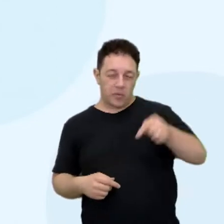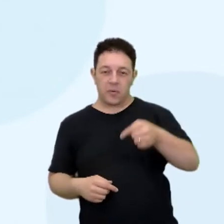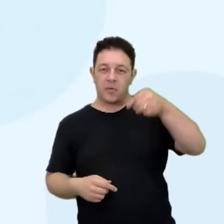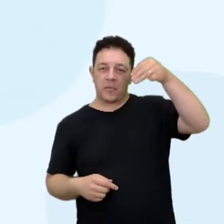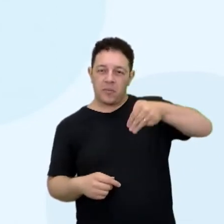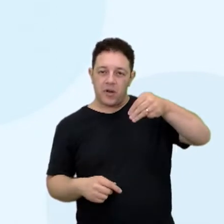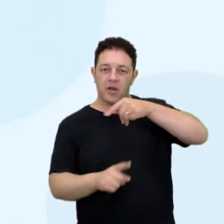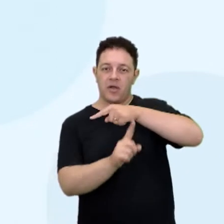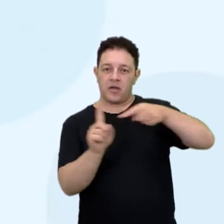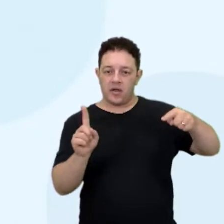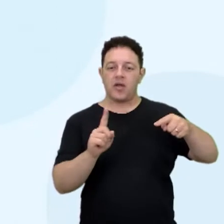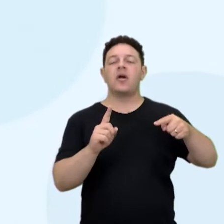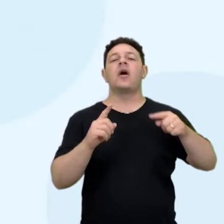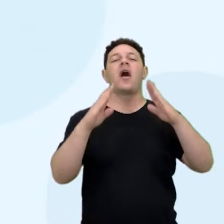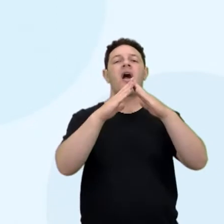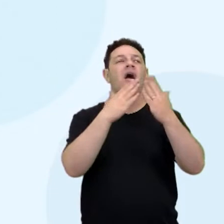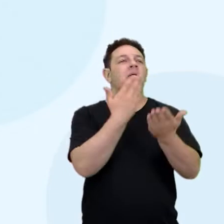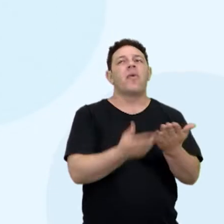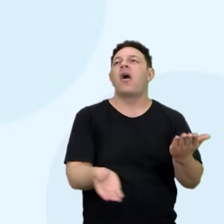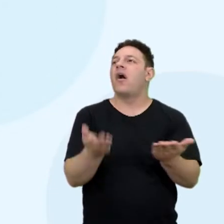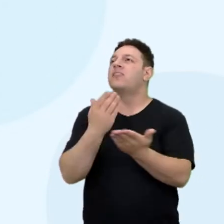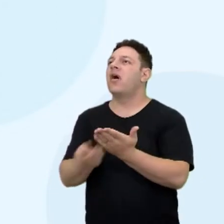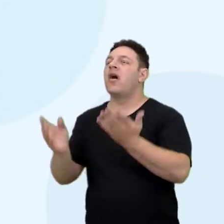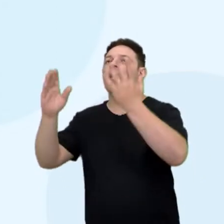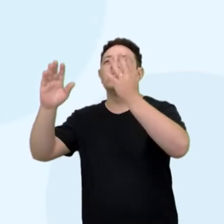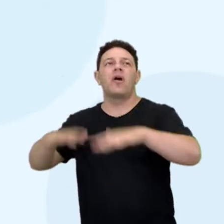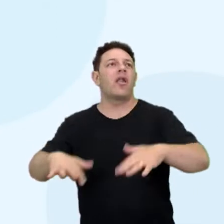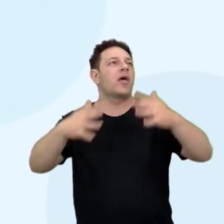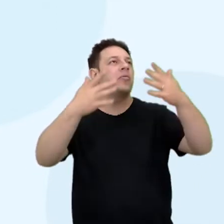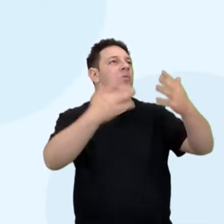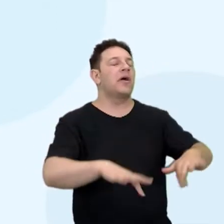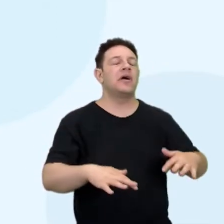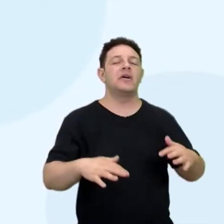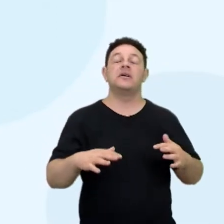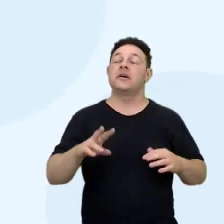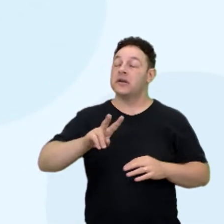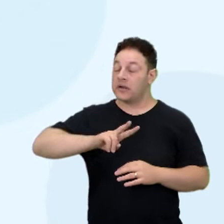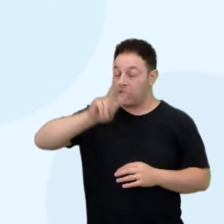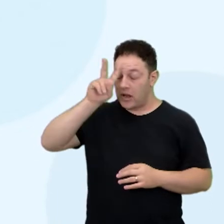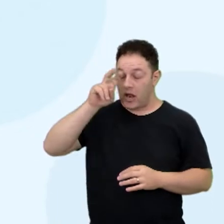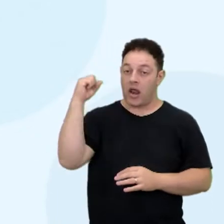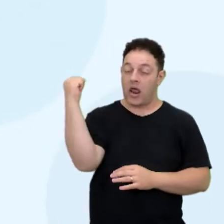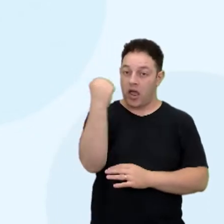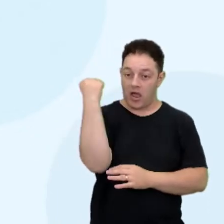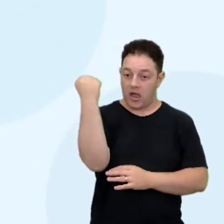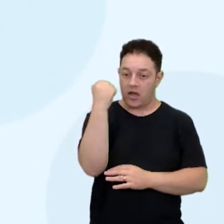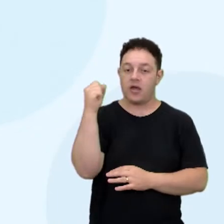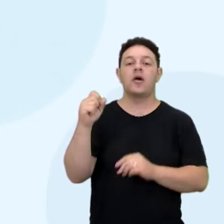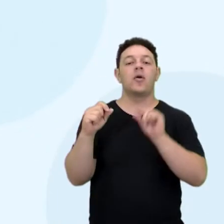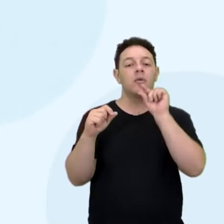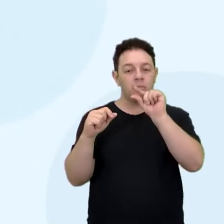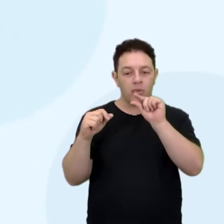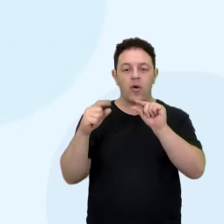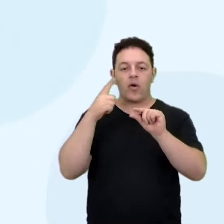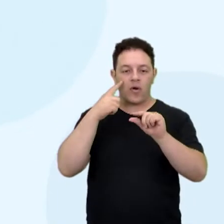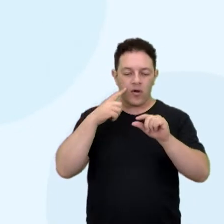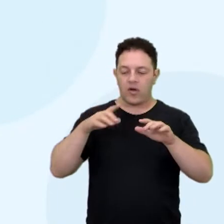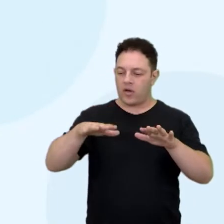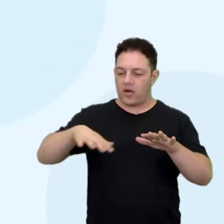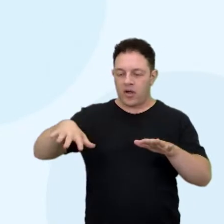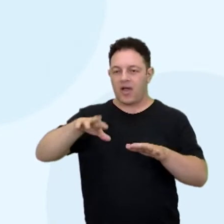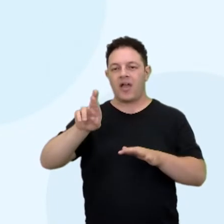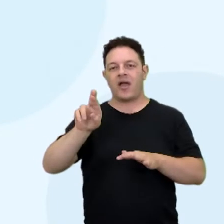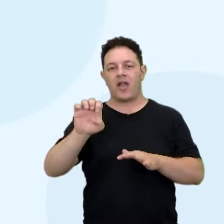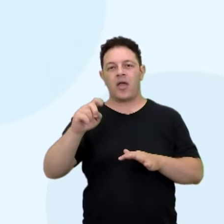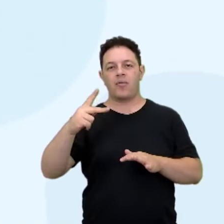que perderam aí as suas casas. Então foi uma situação grave que, além de pegar no Haiti, pegou a República Dominicana,